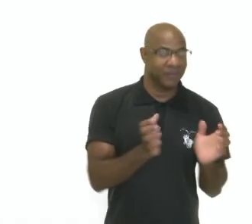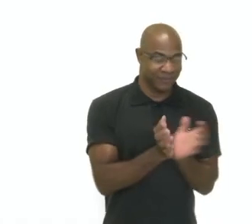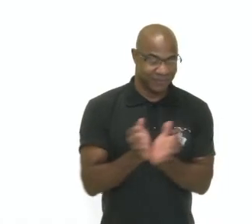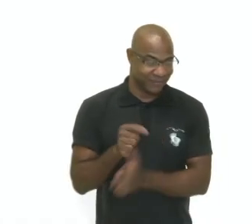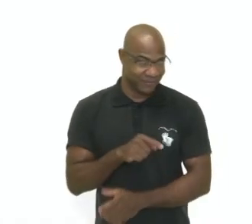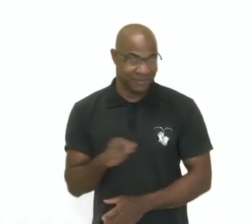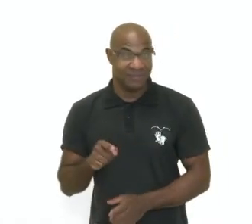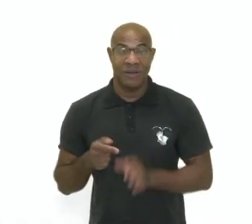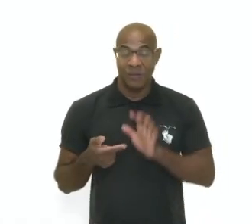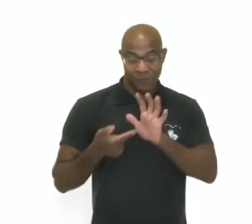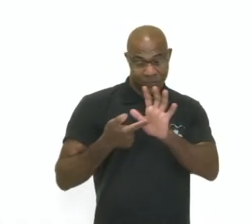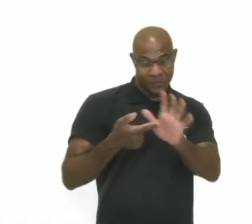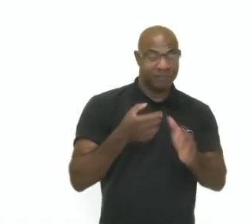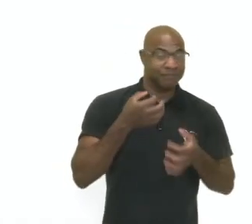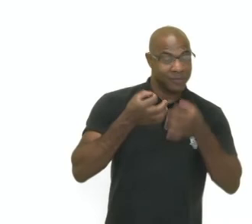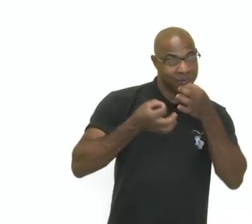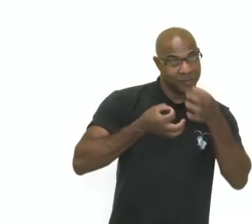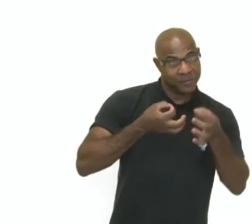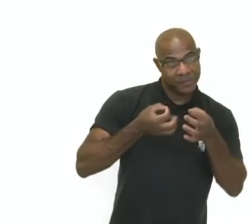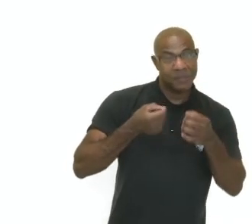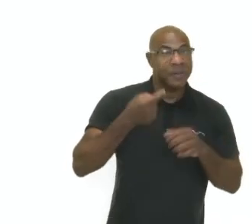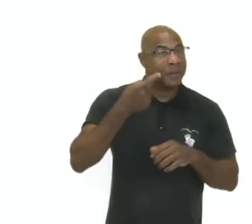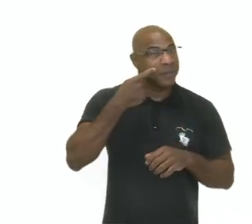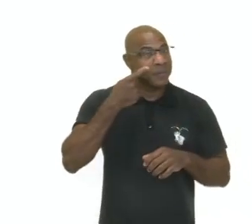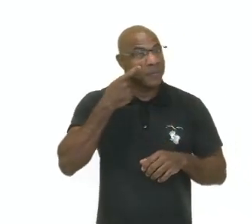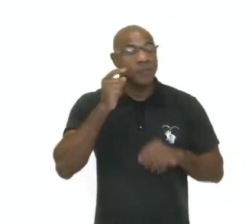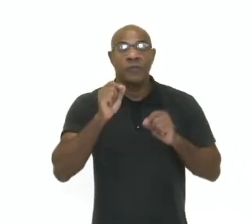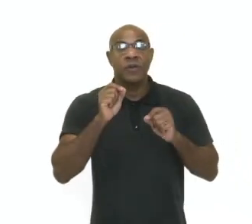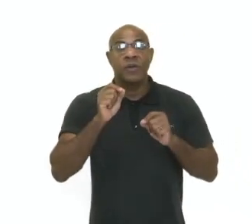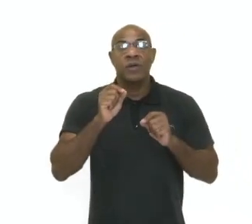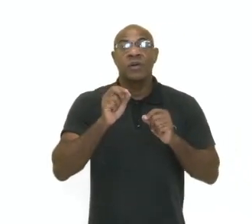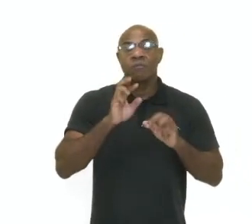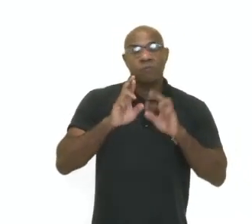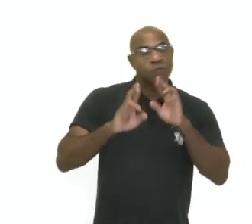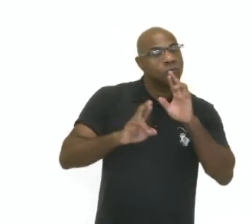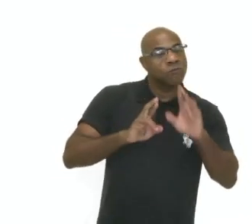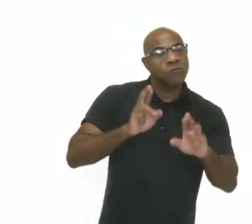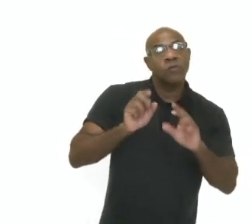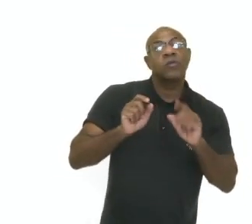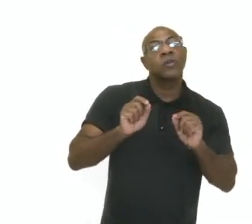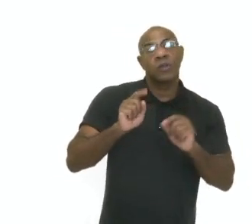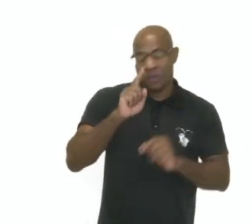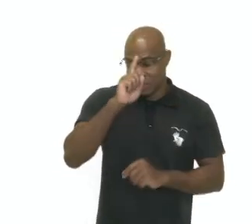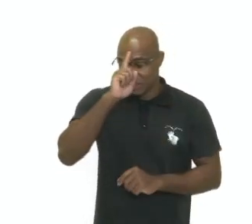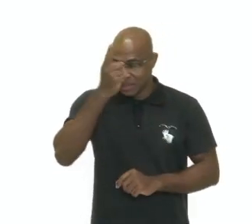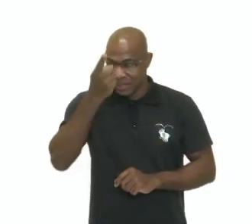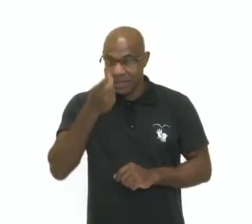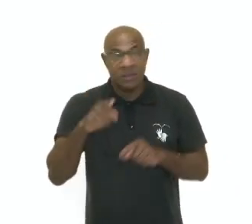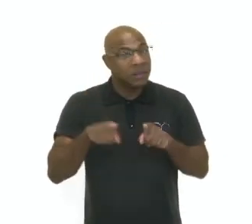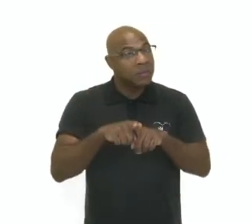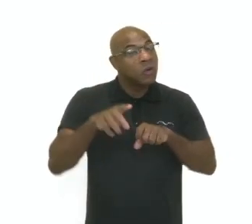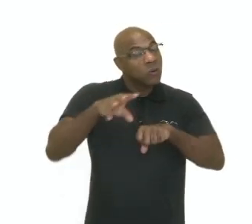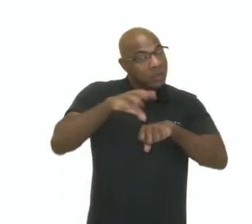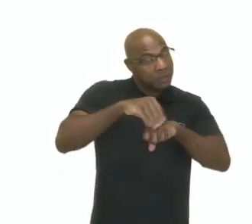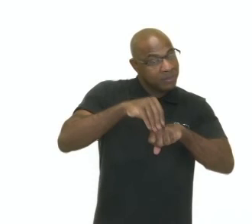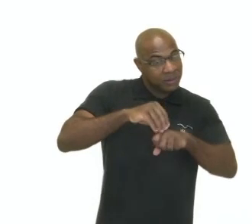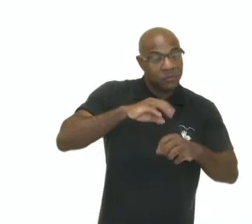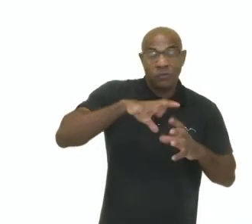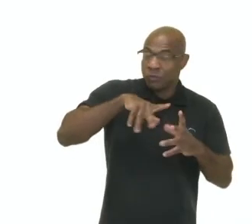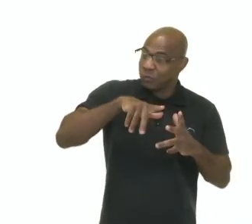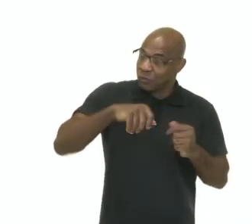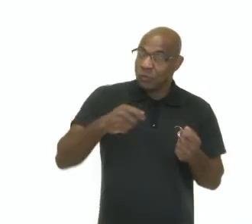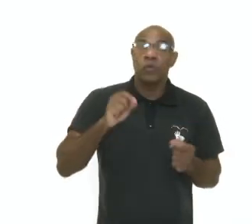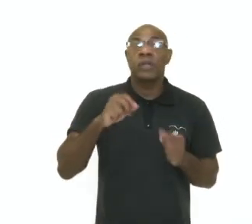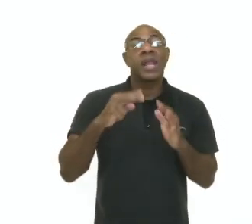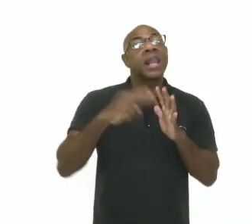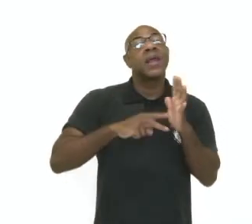Apresentará argumentos para defender seu ponto de vista. Mas de acordo com o quê, Pro? Com o seu conhecimento de mundo e com o que leu aqui